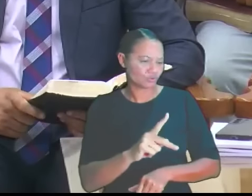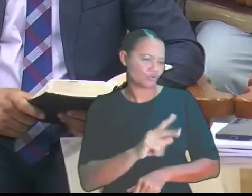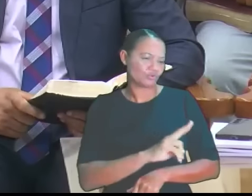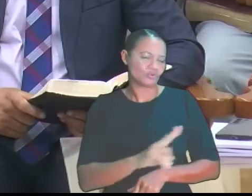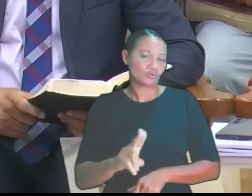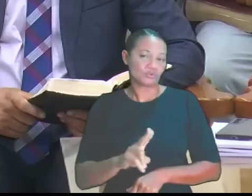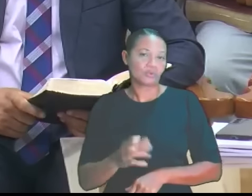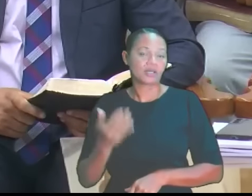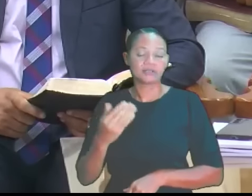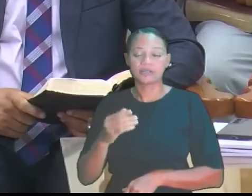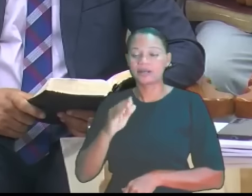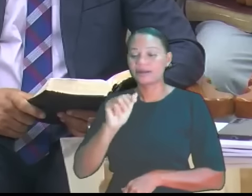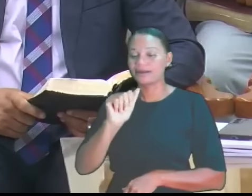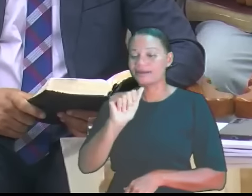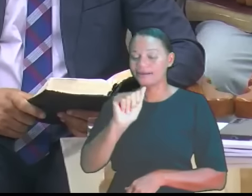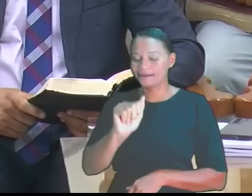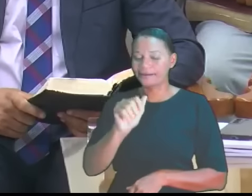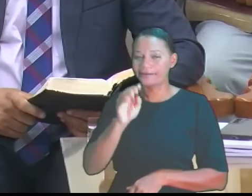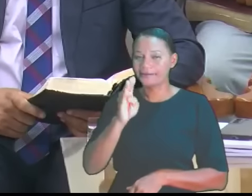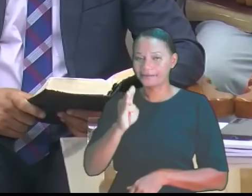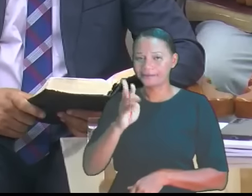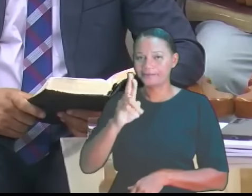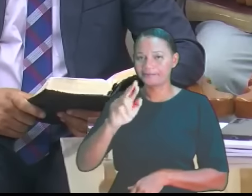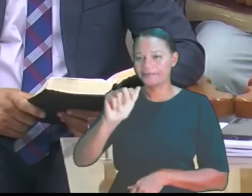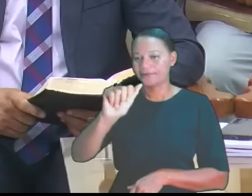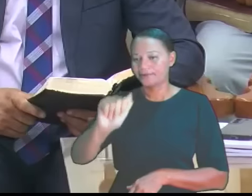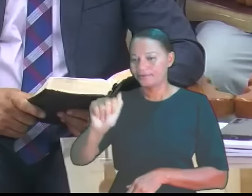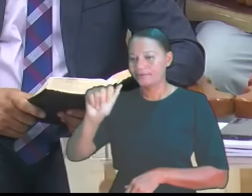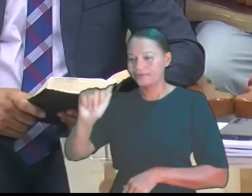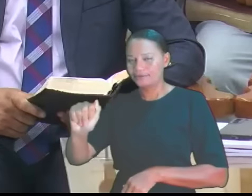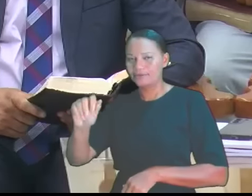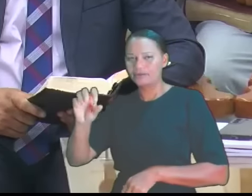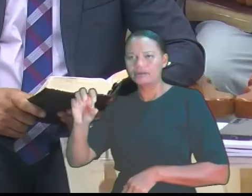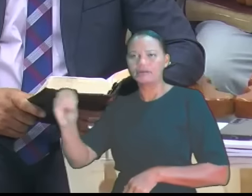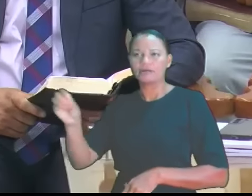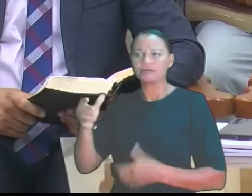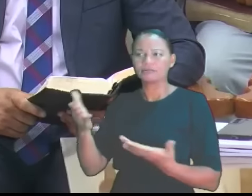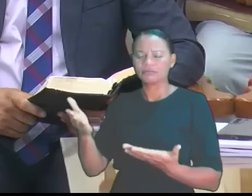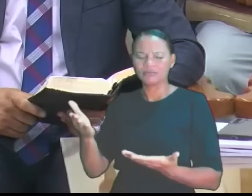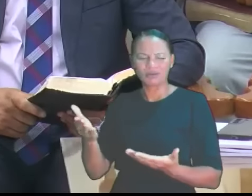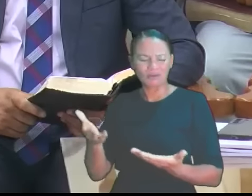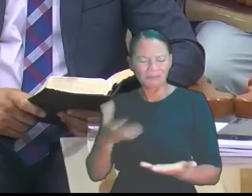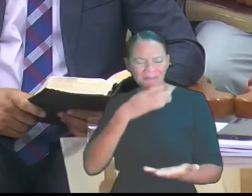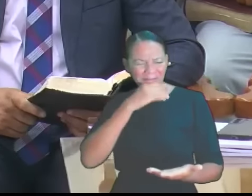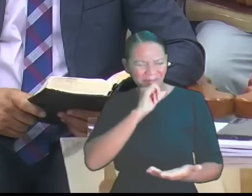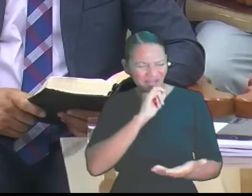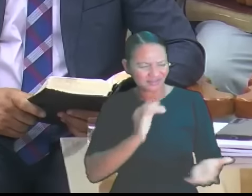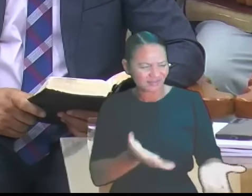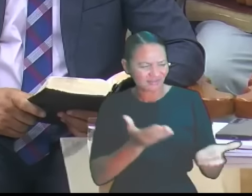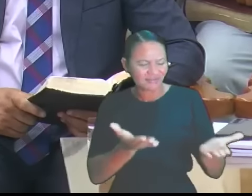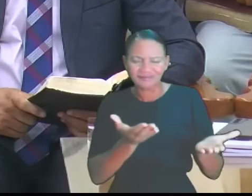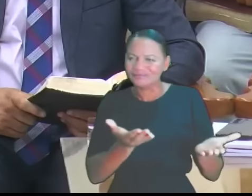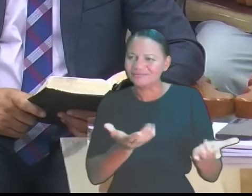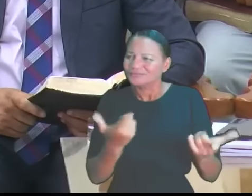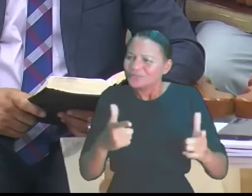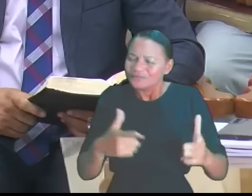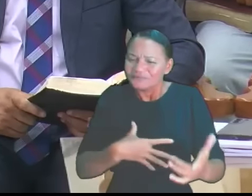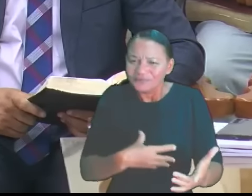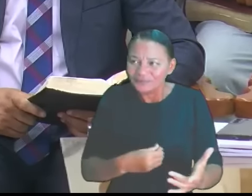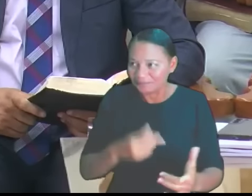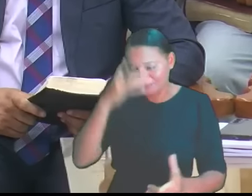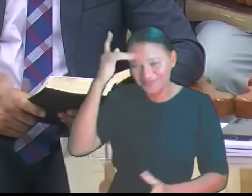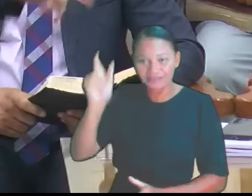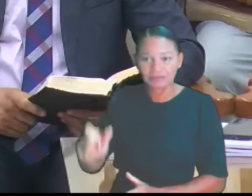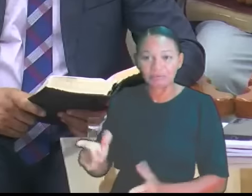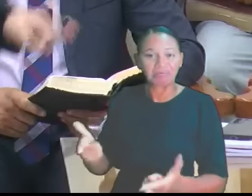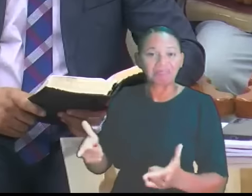Abrão, pai exaltado. Mas como é que é exaltado sem ter filho? Tem gente que se exalta sem ter nada, irmão.